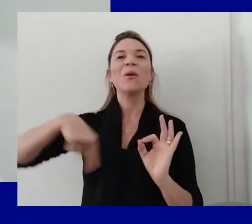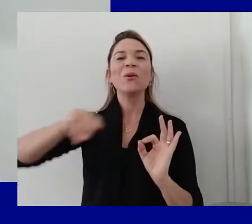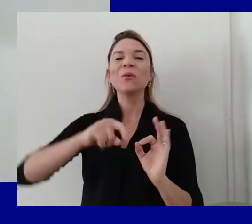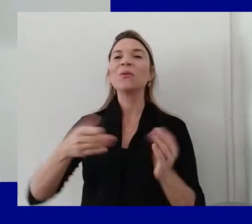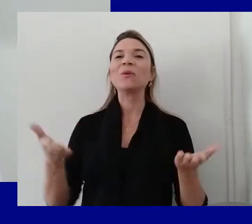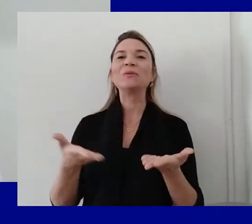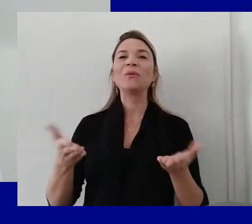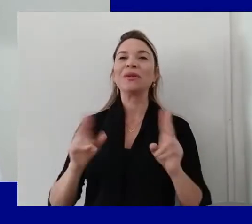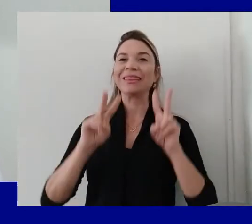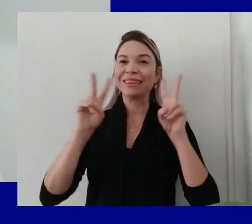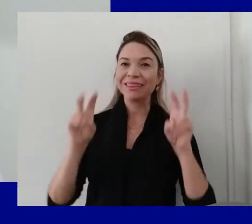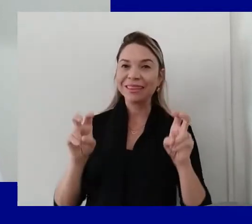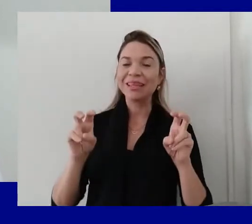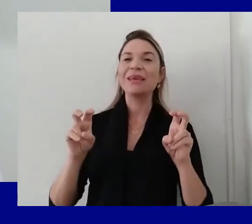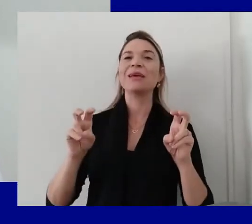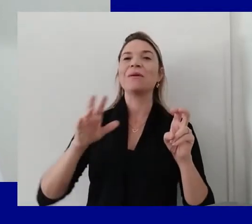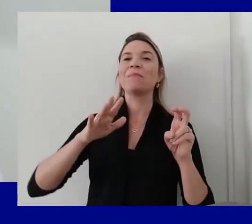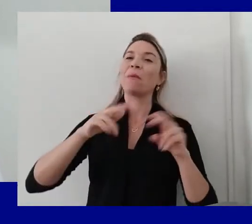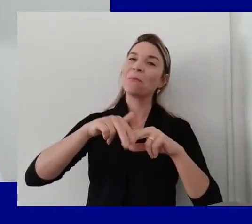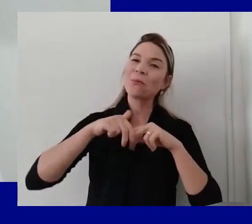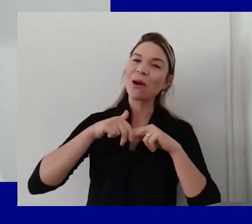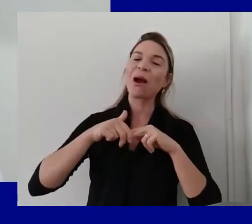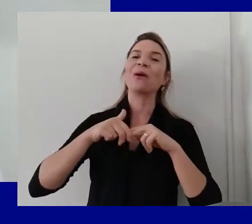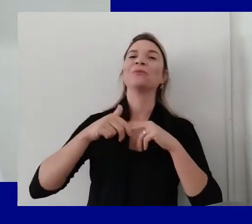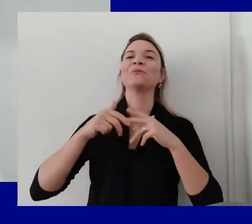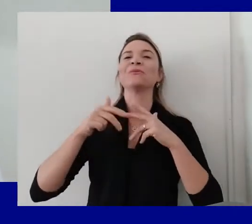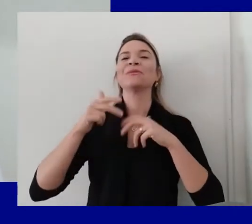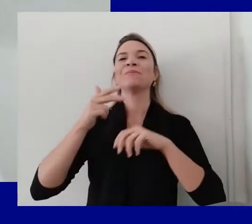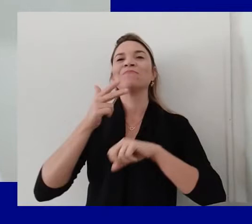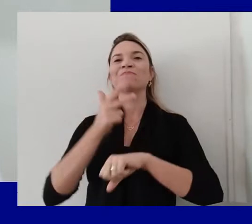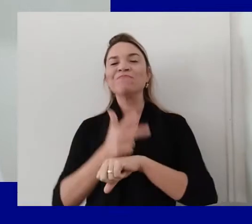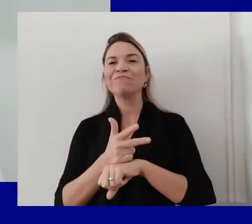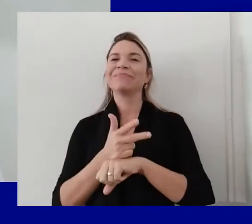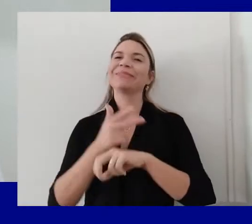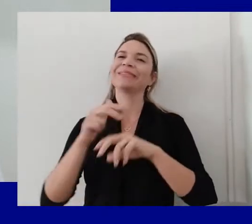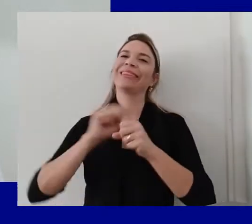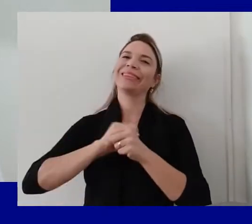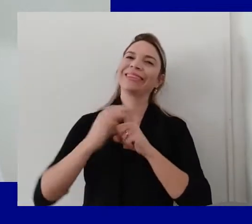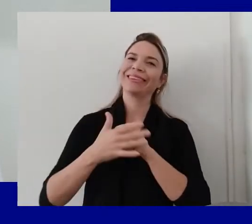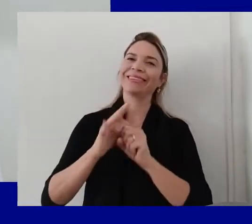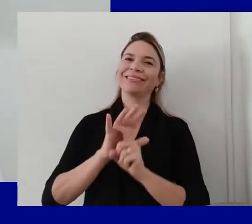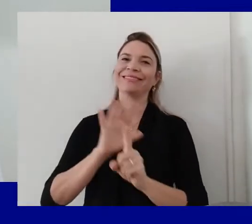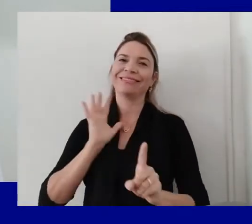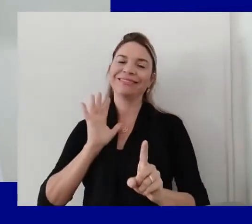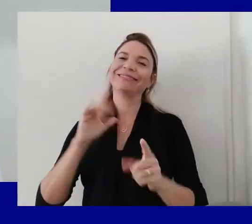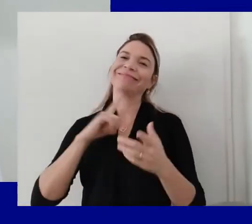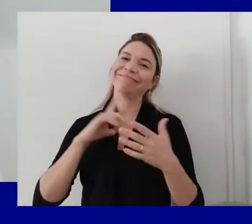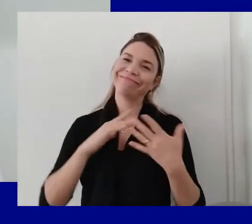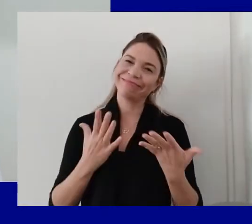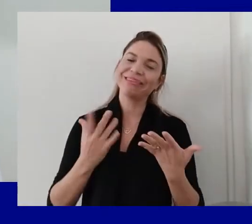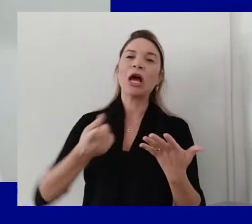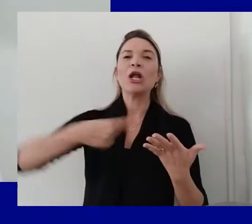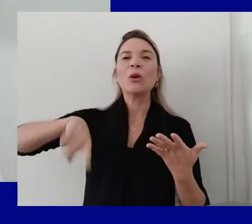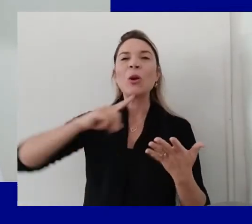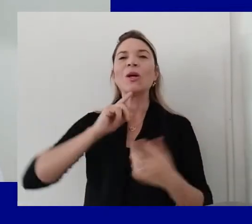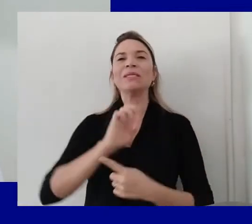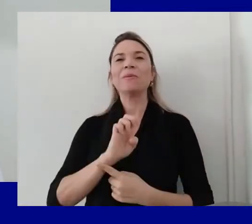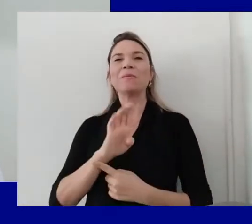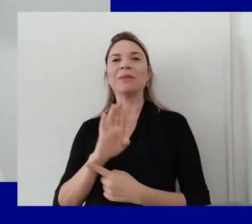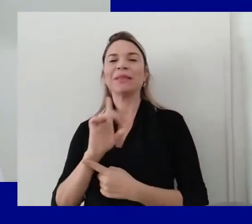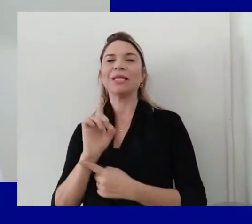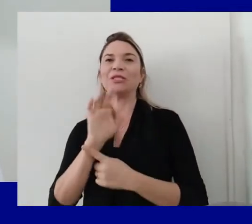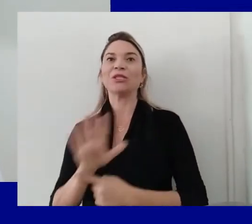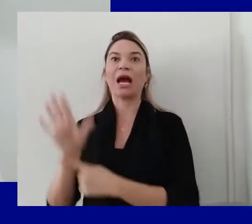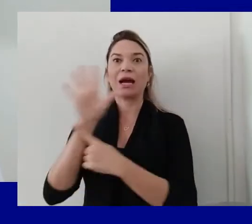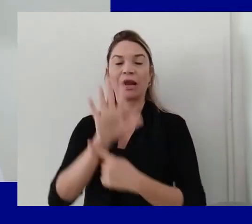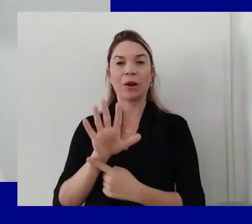de quarentena o curso Nova Vida para toda a igreja numa EBD geral. Você também que está fora da